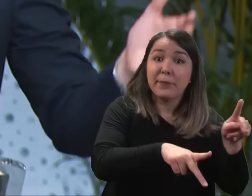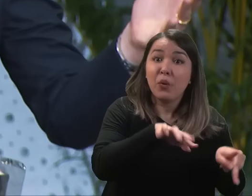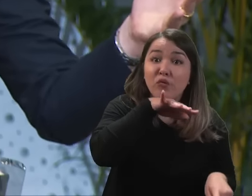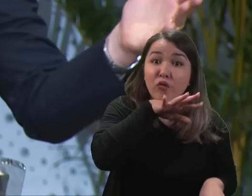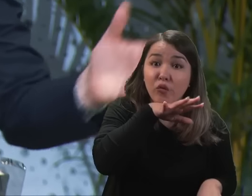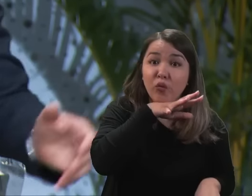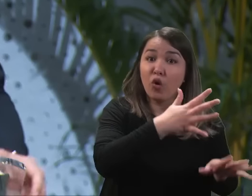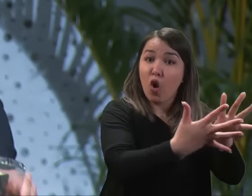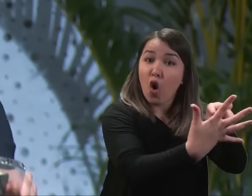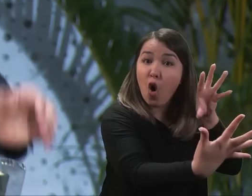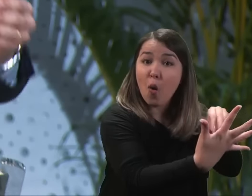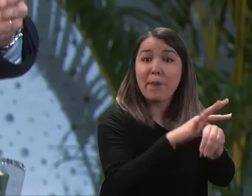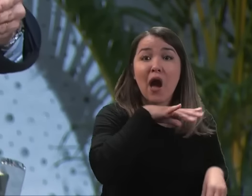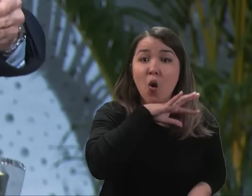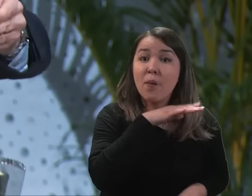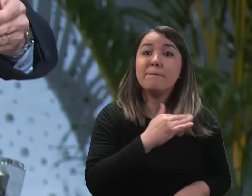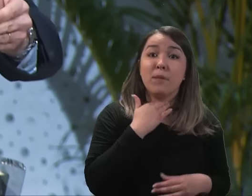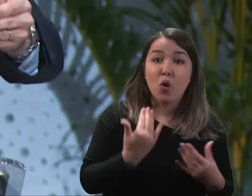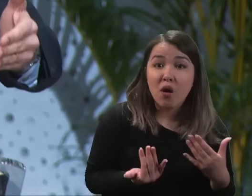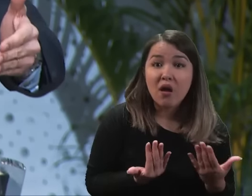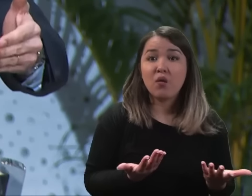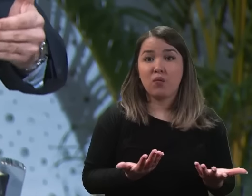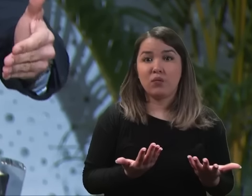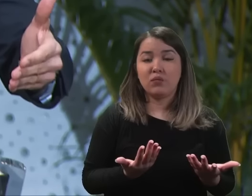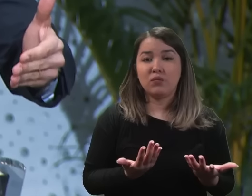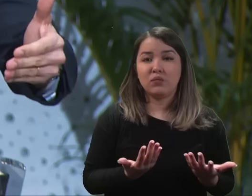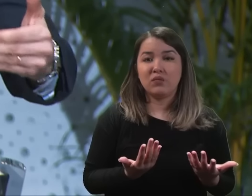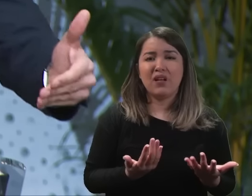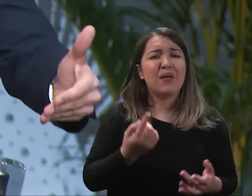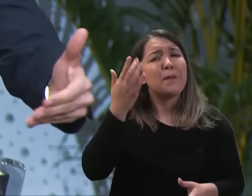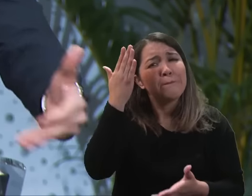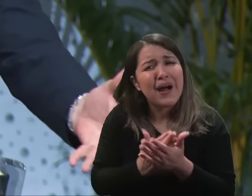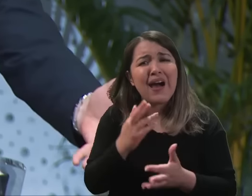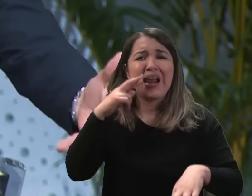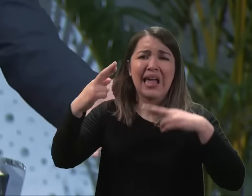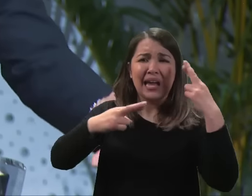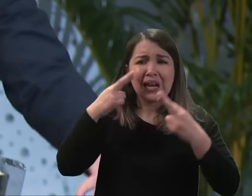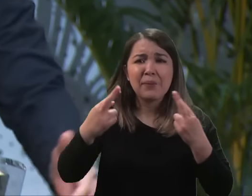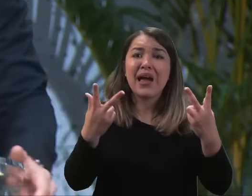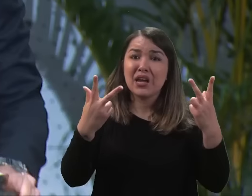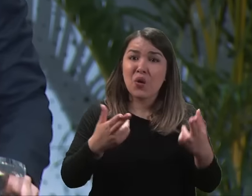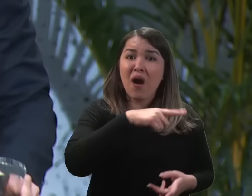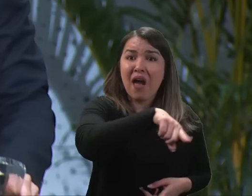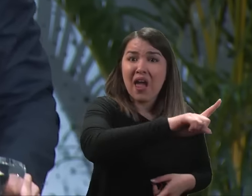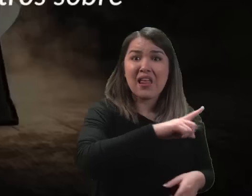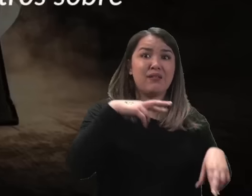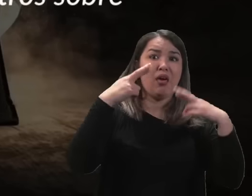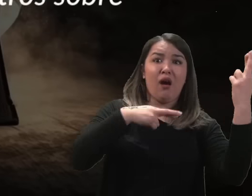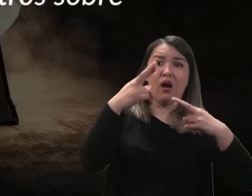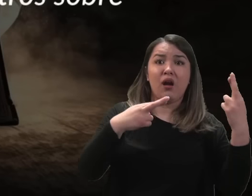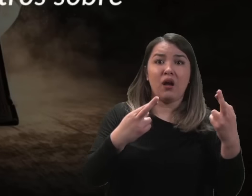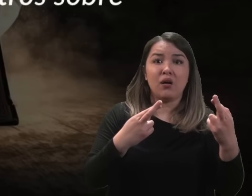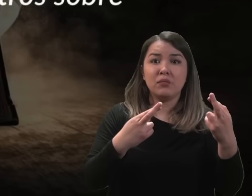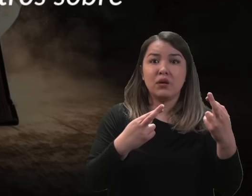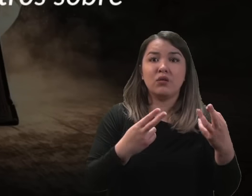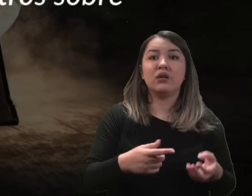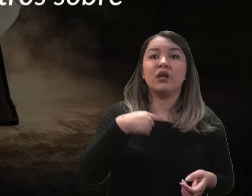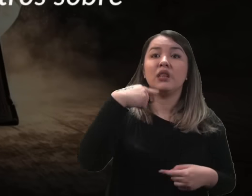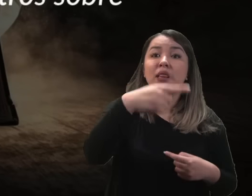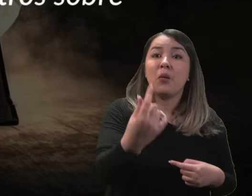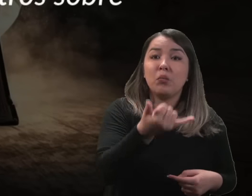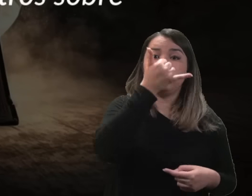nem murmureis como alguns deles murmuraram e foram destruídos pelo exterminador estas